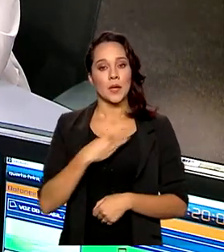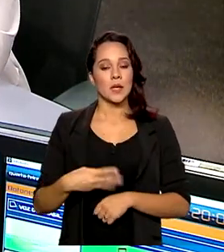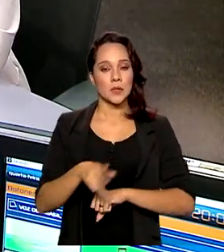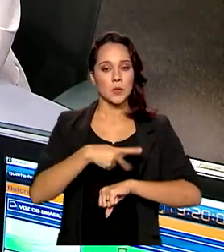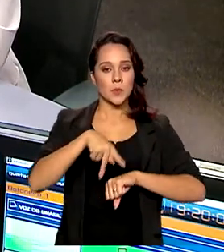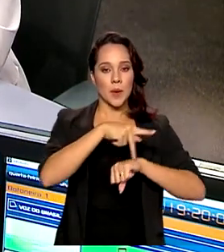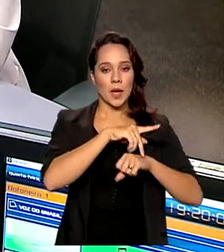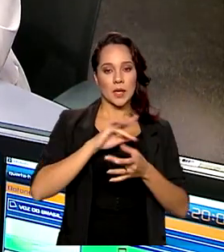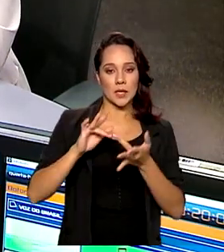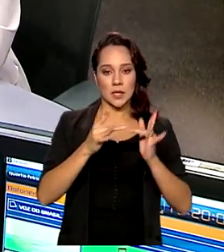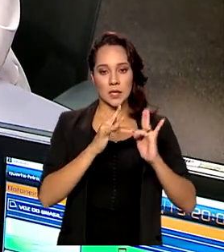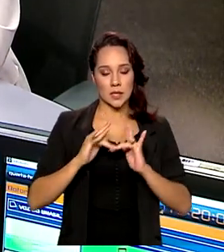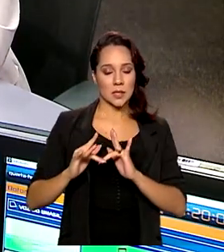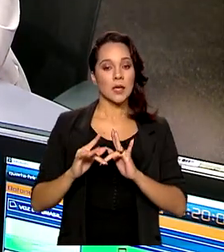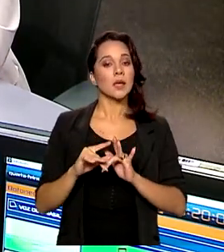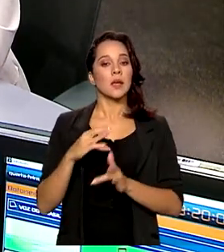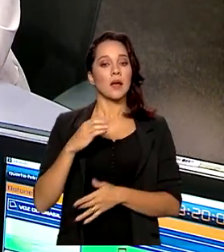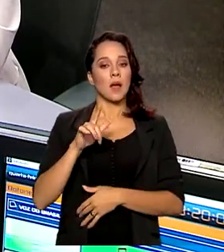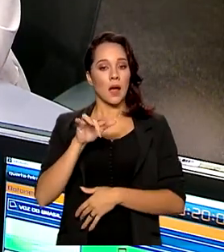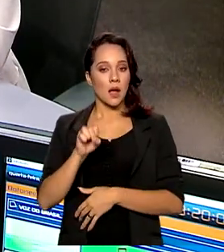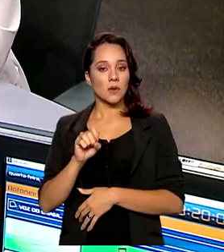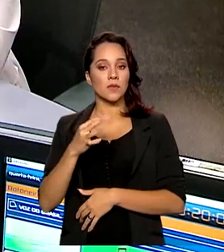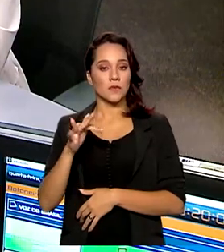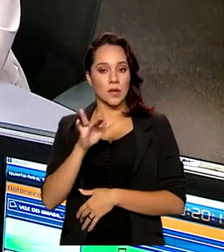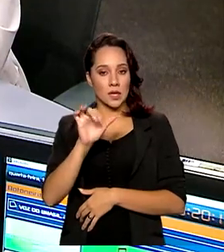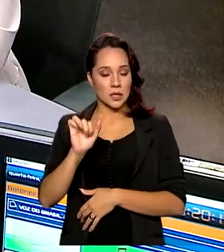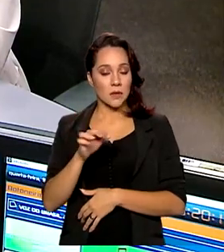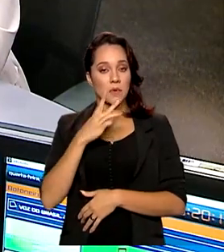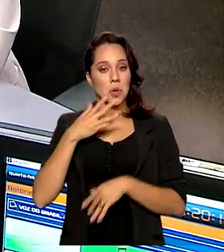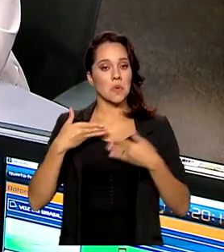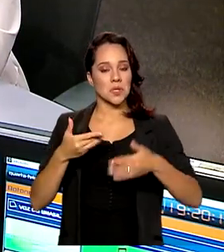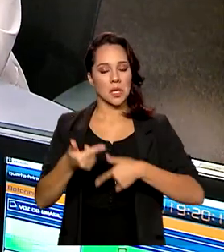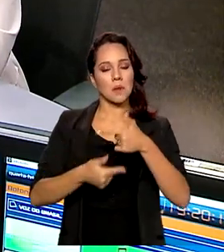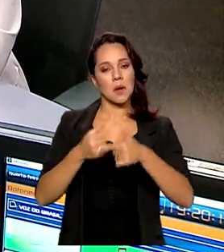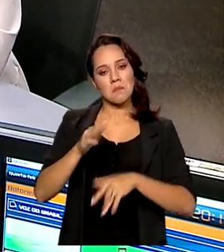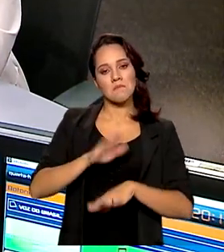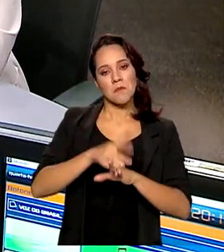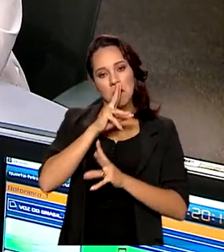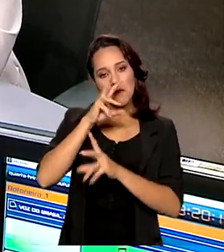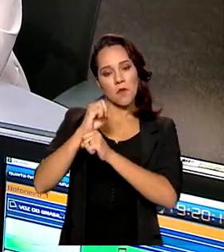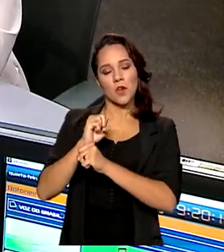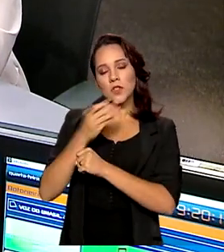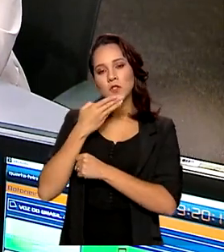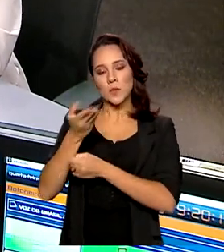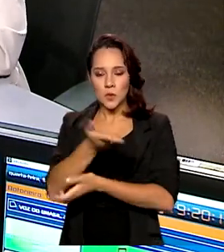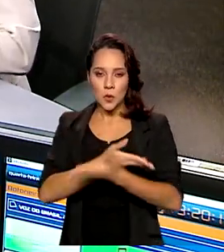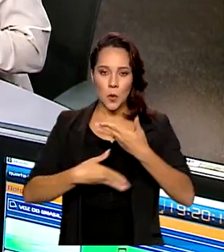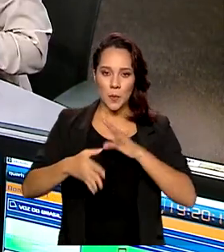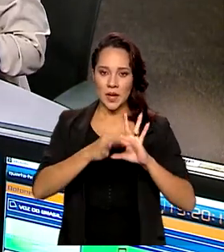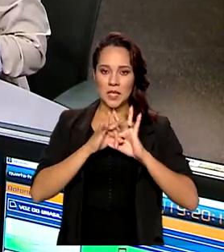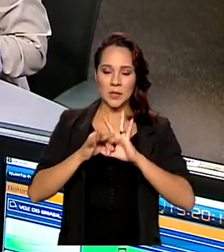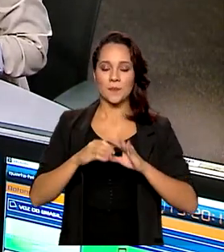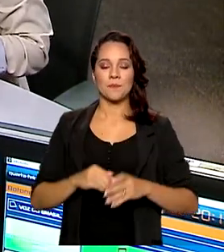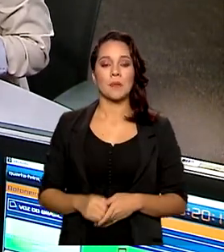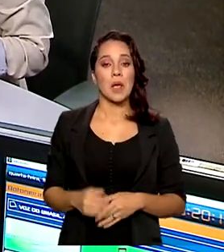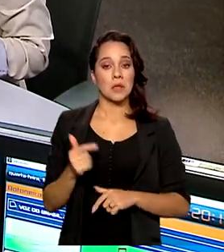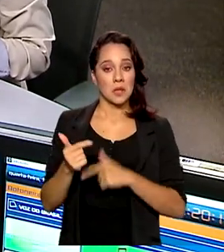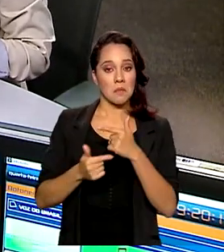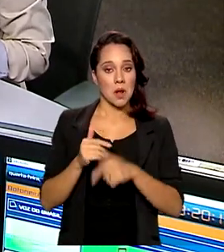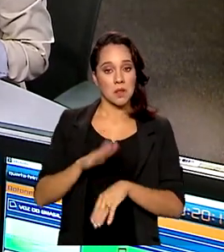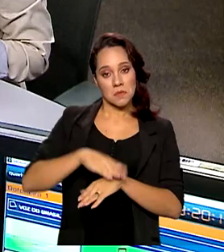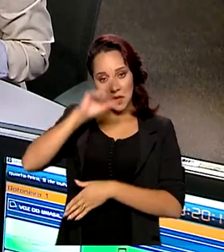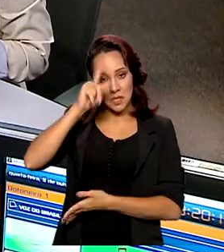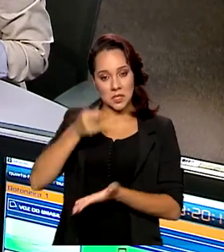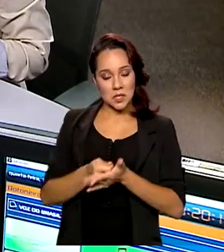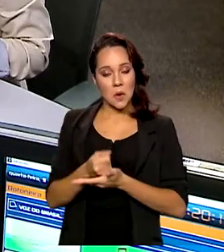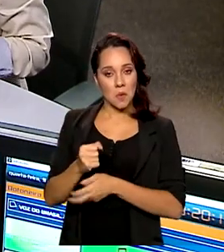Relações Exteriores, Carlos França, apontou que o ministério trabalha para fortalecer esse tipo de cooperação. Atuamos de maneira decisiva ao